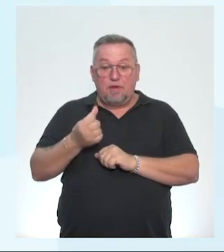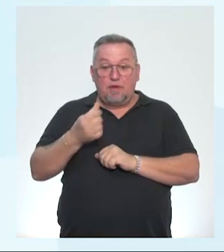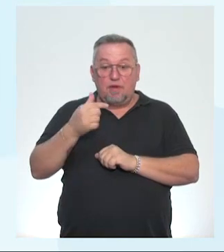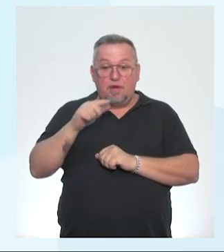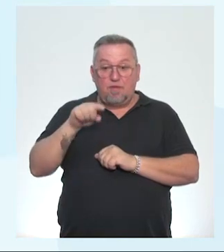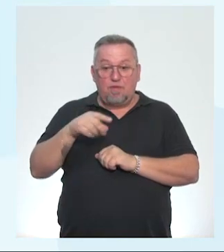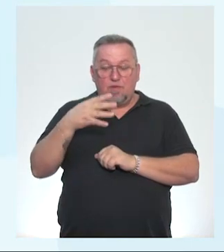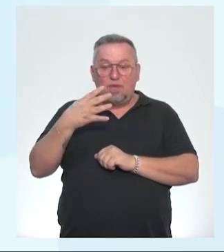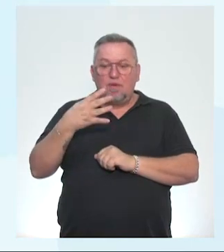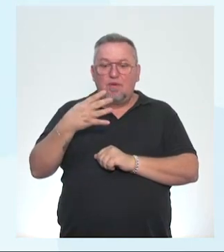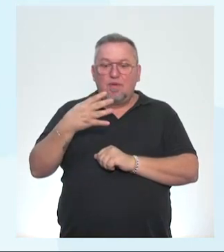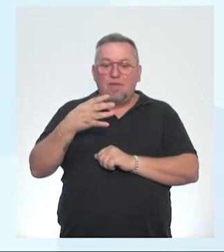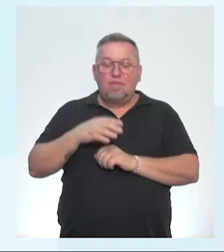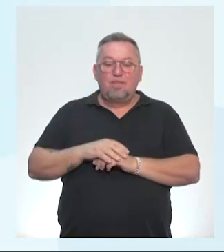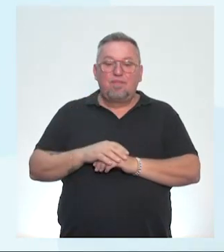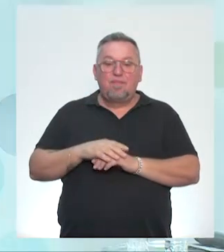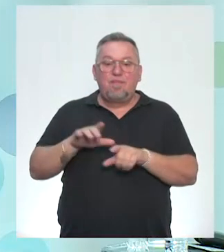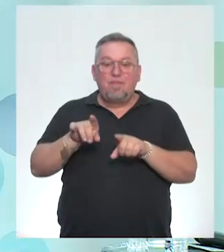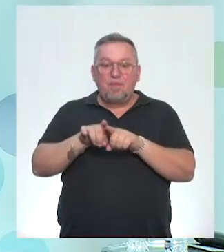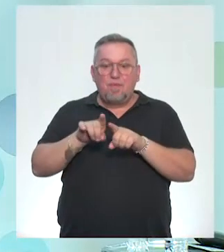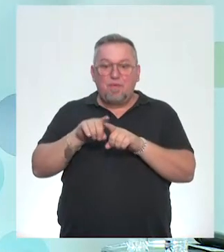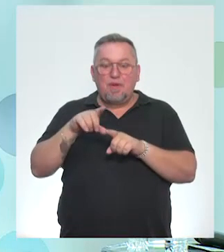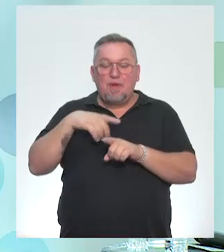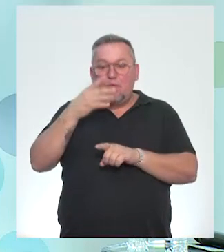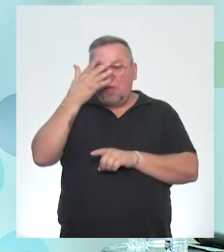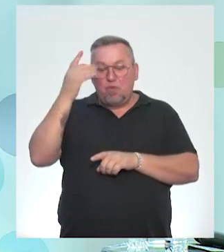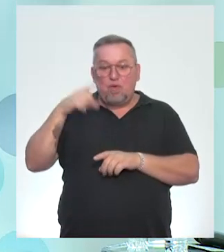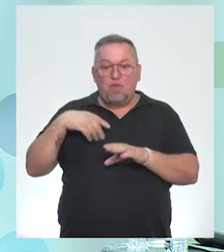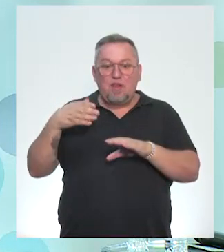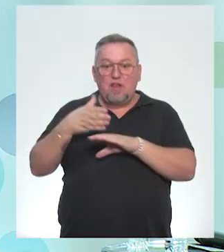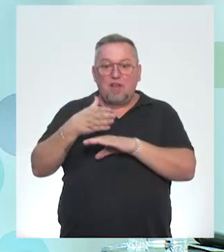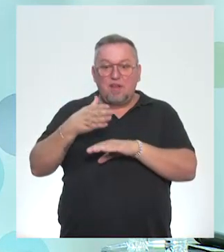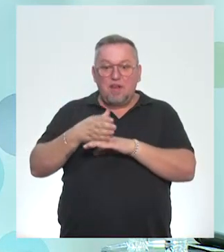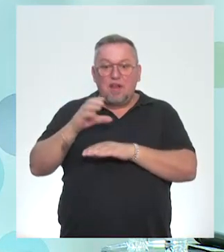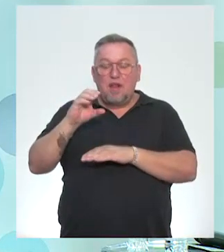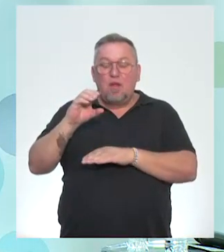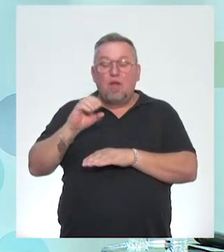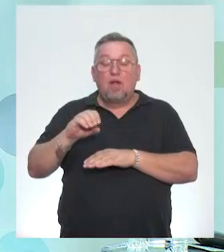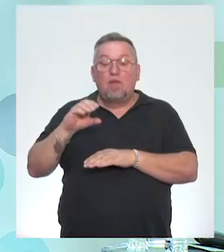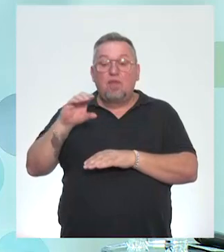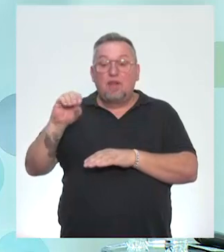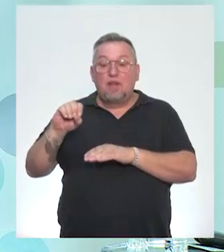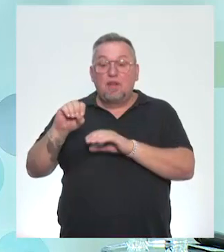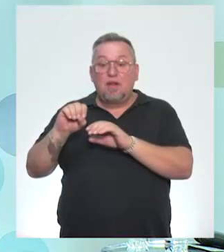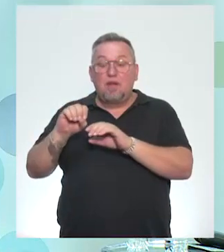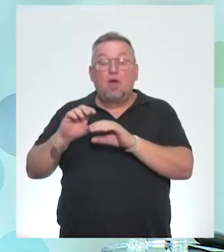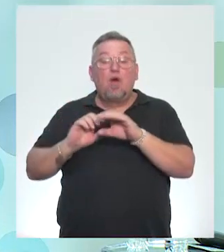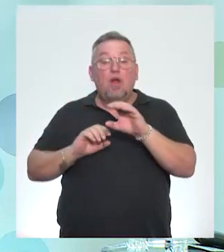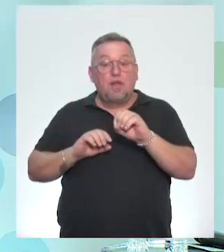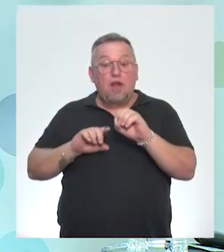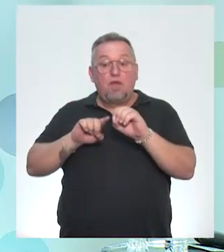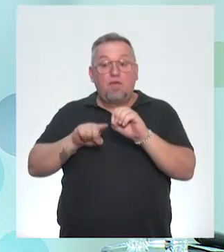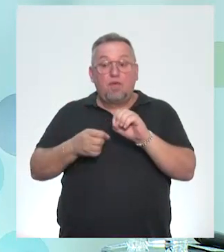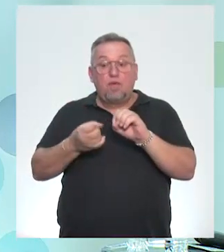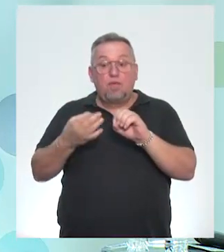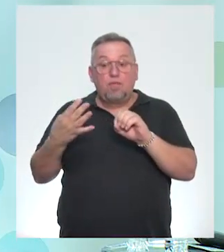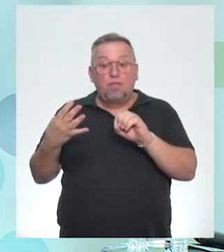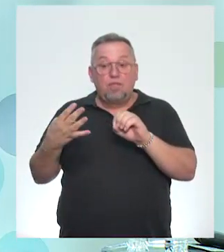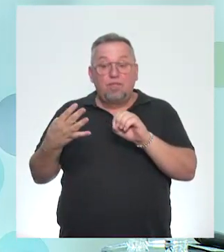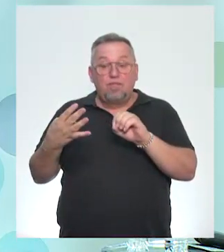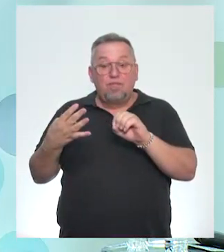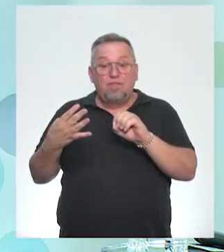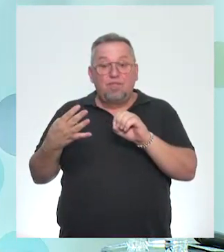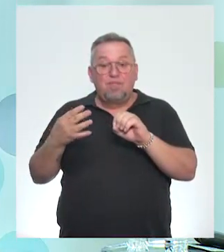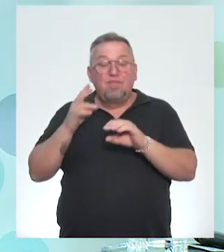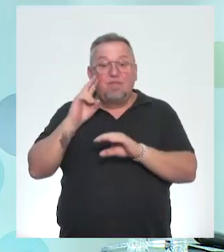67,4%, não lembro mais, a quantidade de pessoas que tinham acesso à internet na forma centesimal e também na decimal. Perceba que a gente utilizou